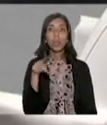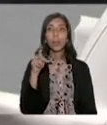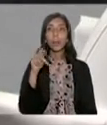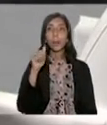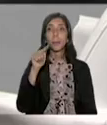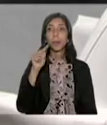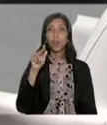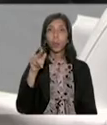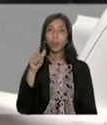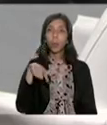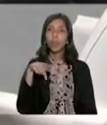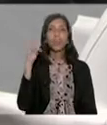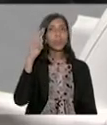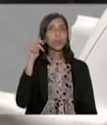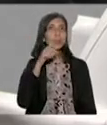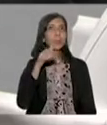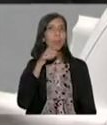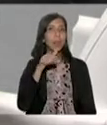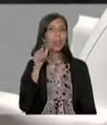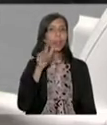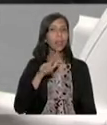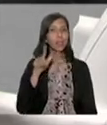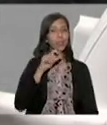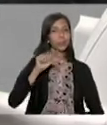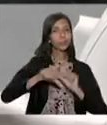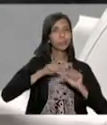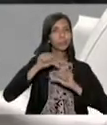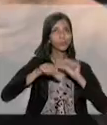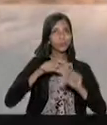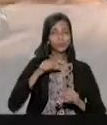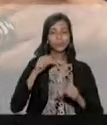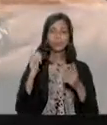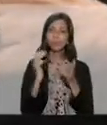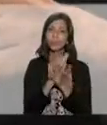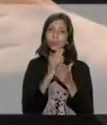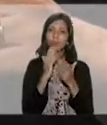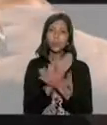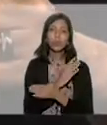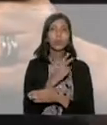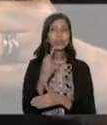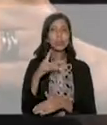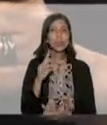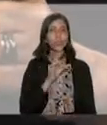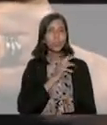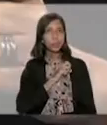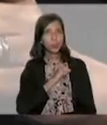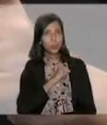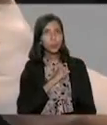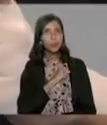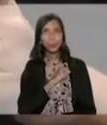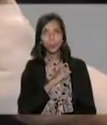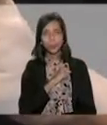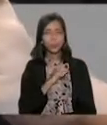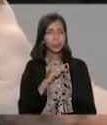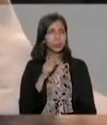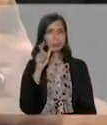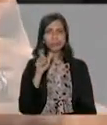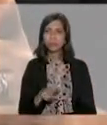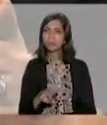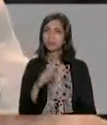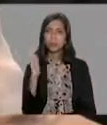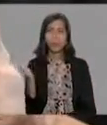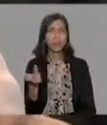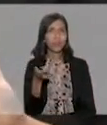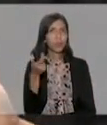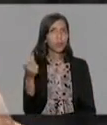que é Pagu, que fala de mulher, literatura e revolução. Pagu é sobre o romance dela. E é uma